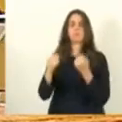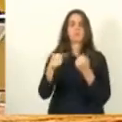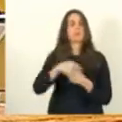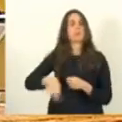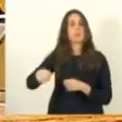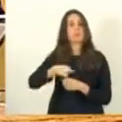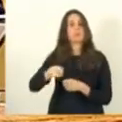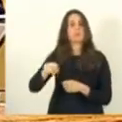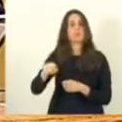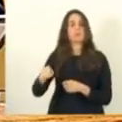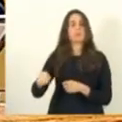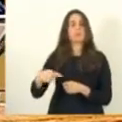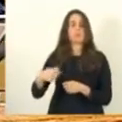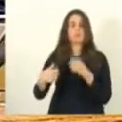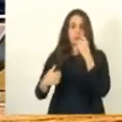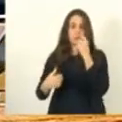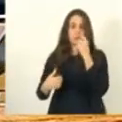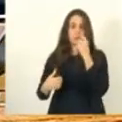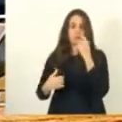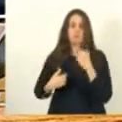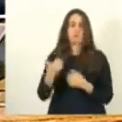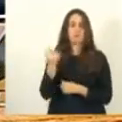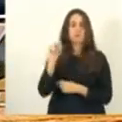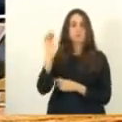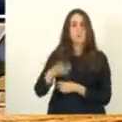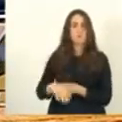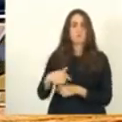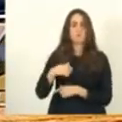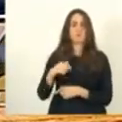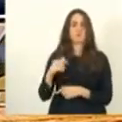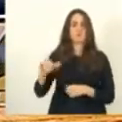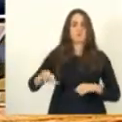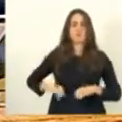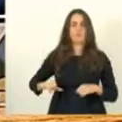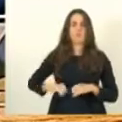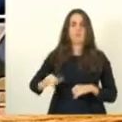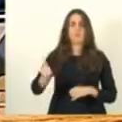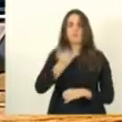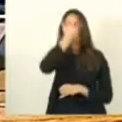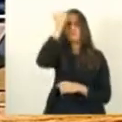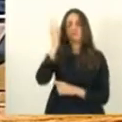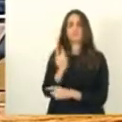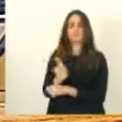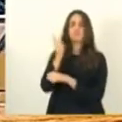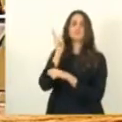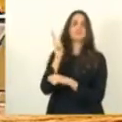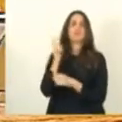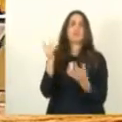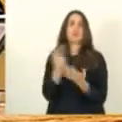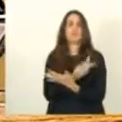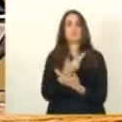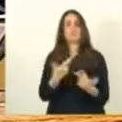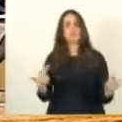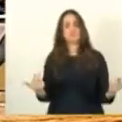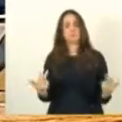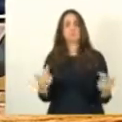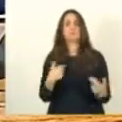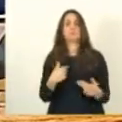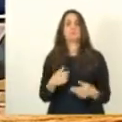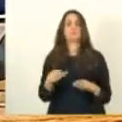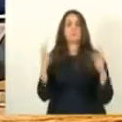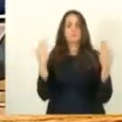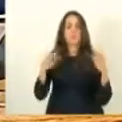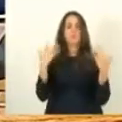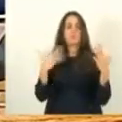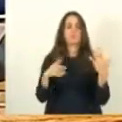defendendo aqueles menores que lá estão, para não sofrer qualquer tipo de atentado. Então, parabéns pela vitória que, se Deus quiser,